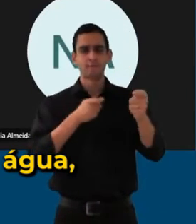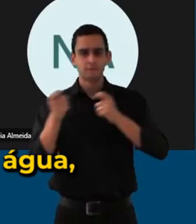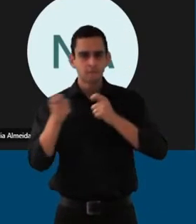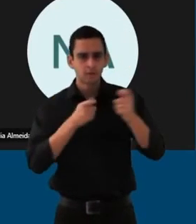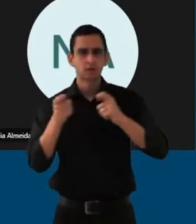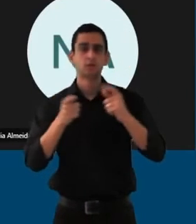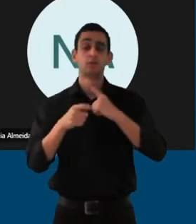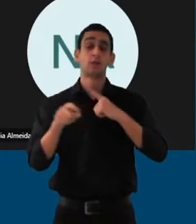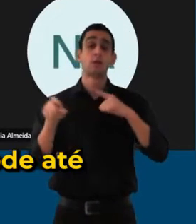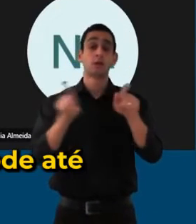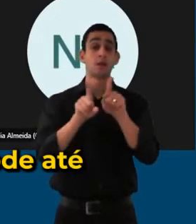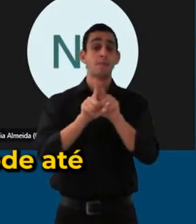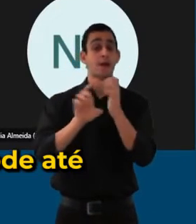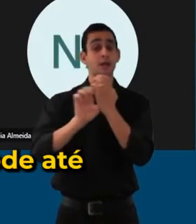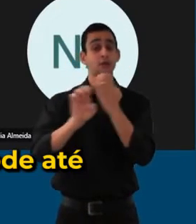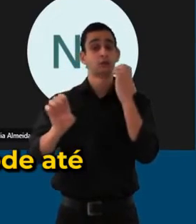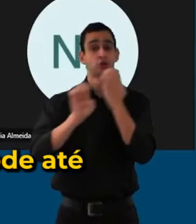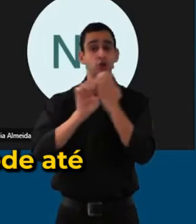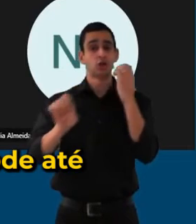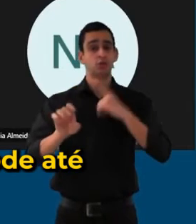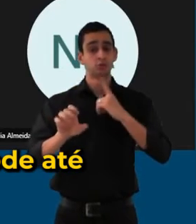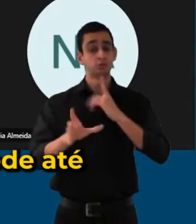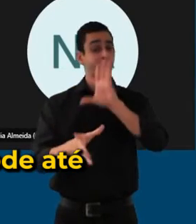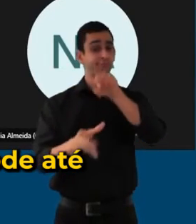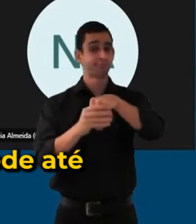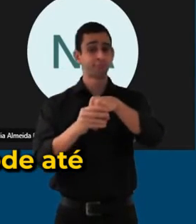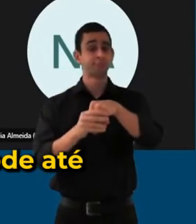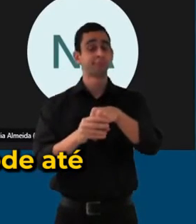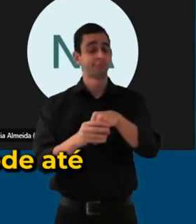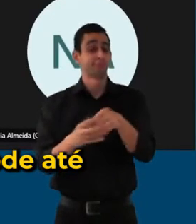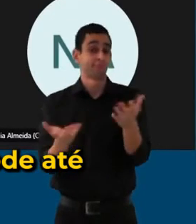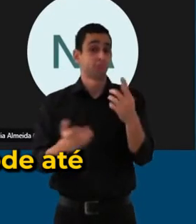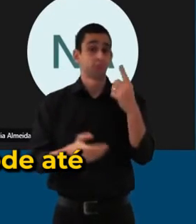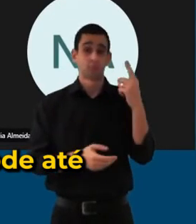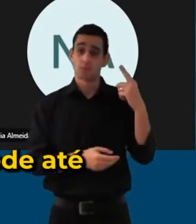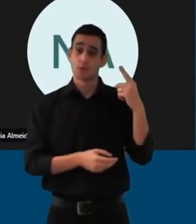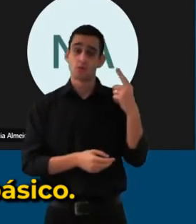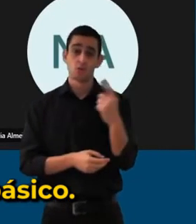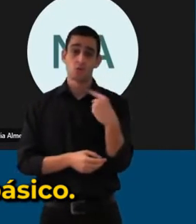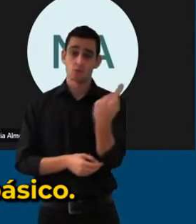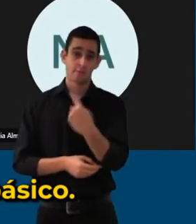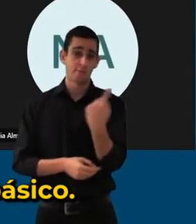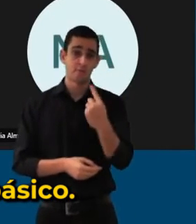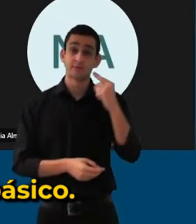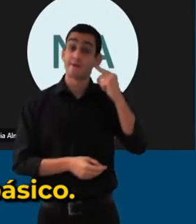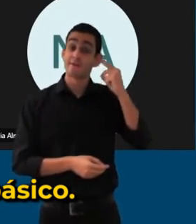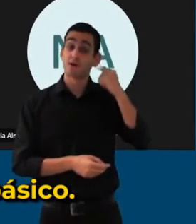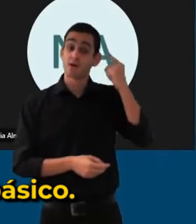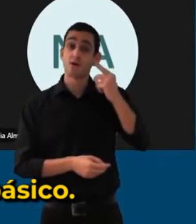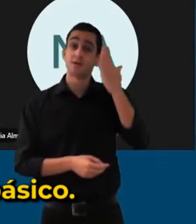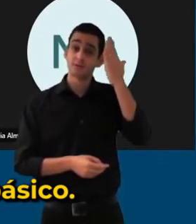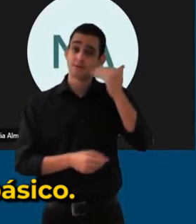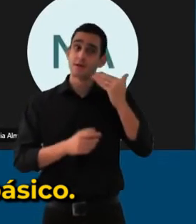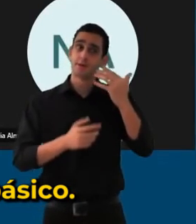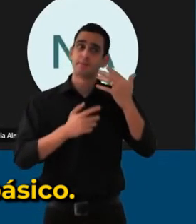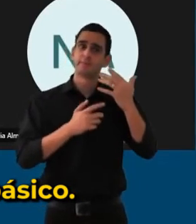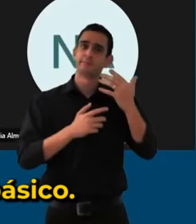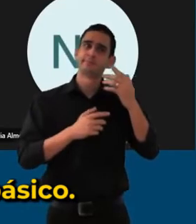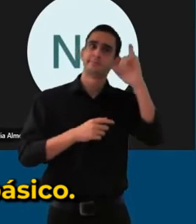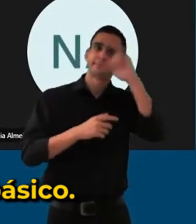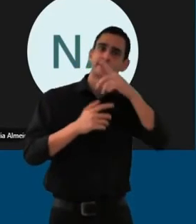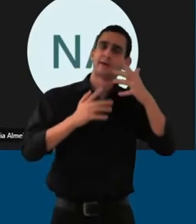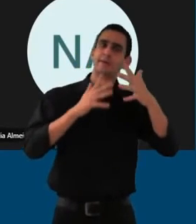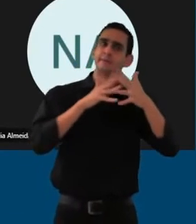da engenharia, né? Que para nós advogados, pode até parecer muito complexo, mas para a engenharia isso é muito,